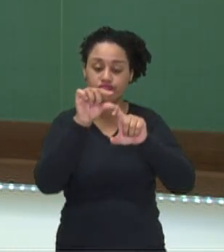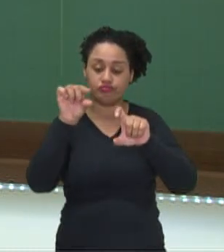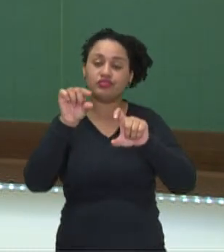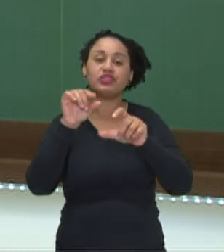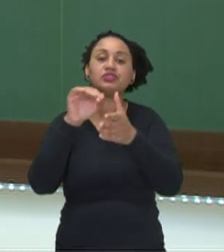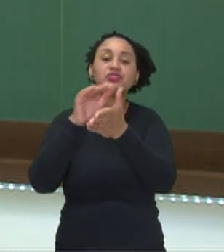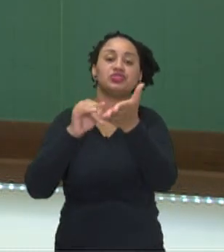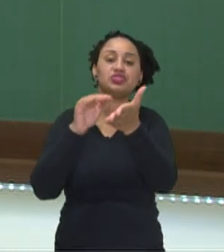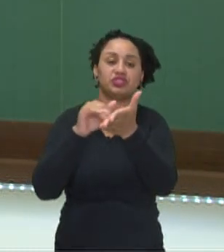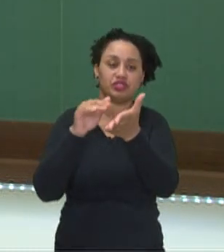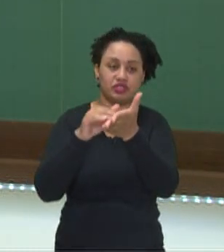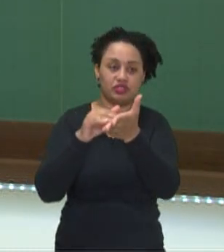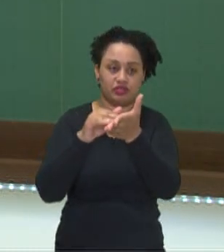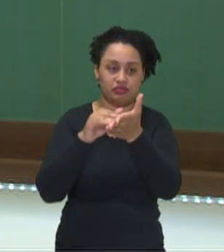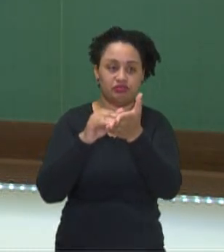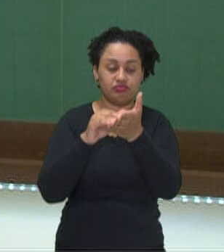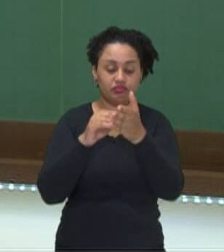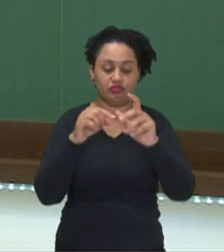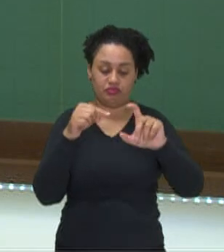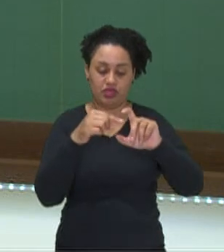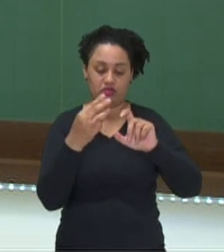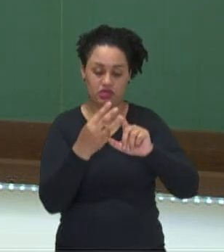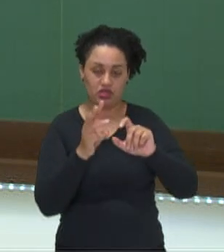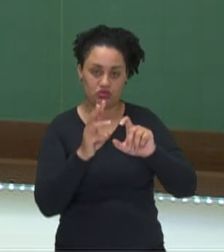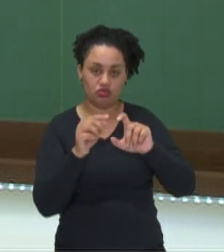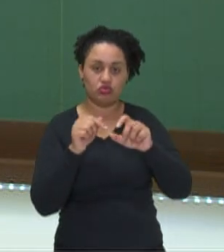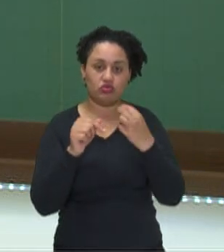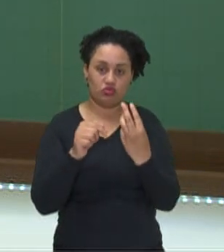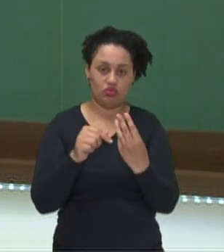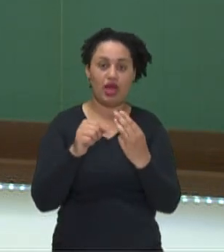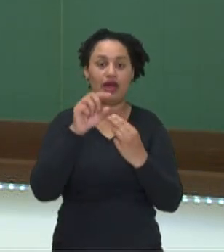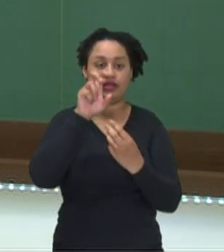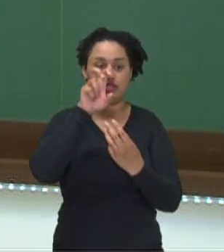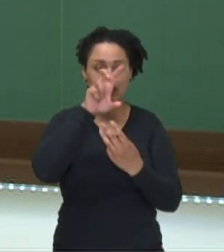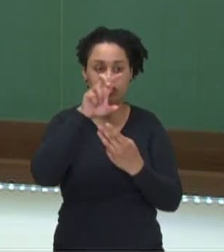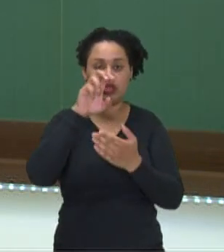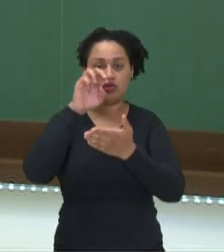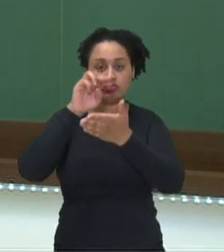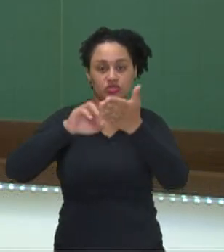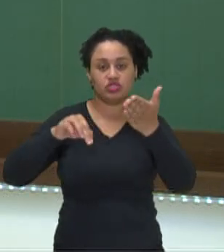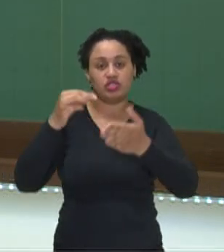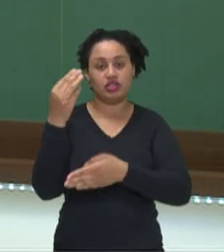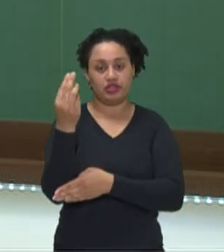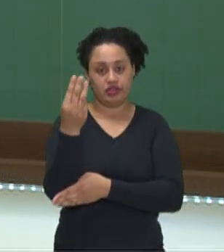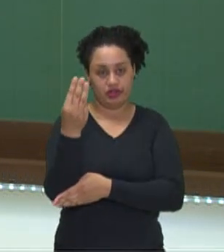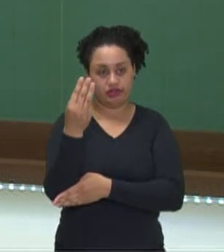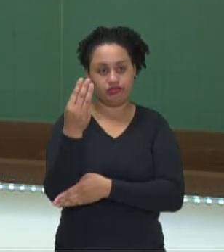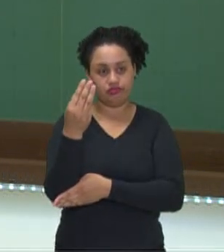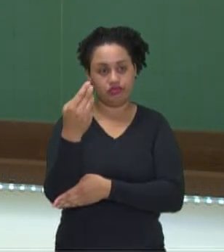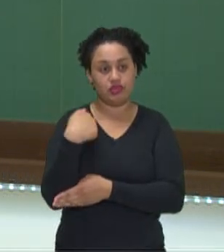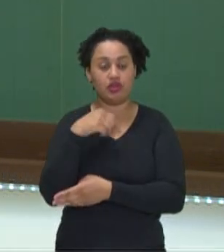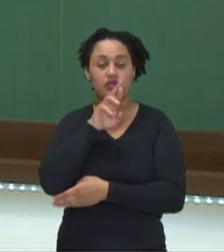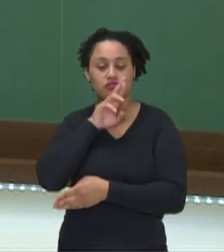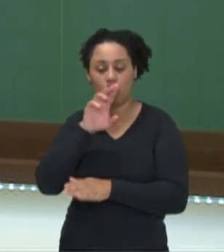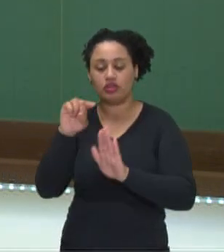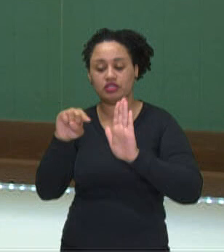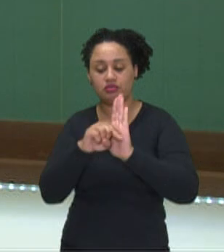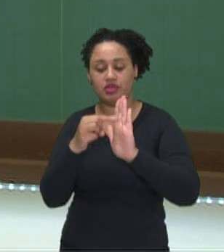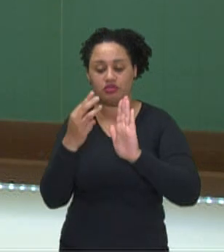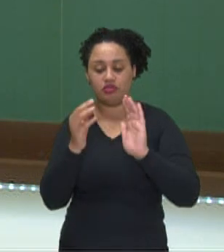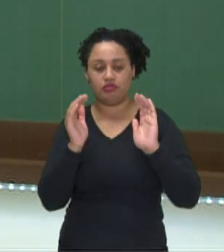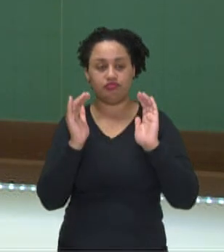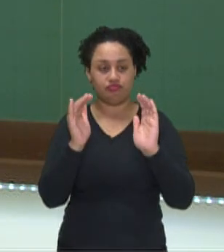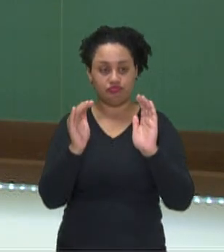Então, conservamos a base que é menos 3 e subtraímos os expoentes, 5 e menos 3. O